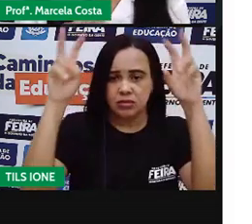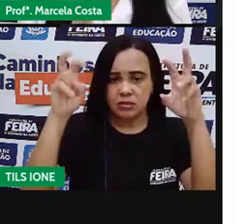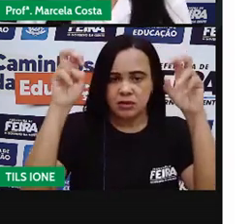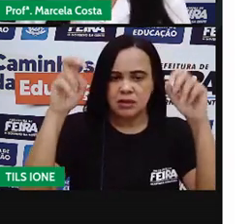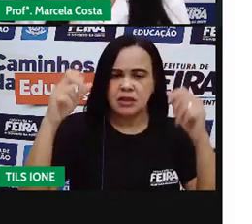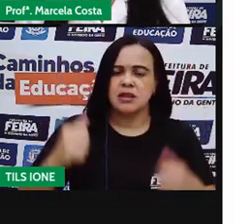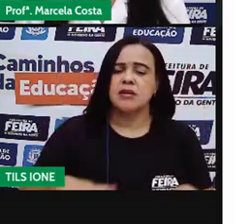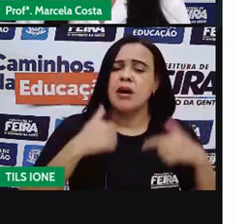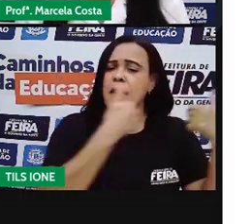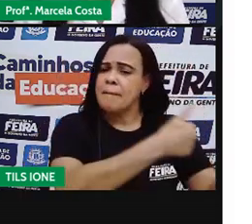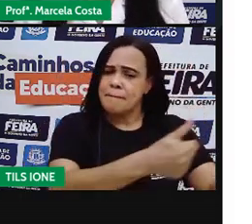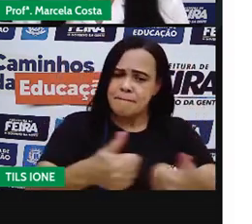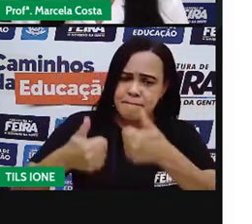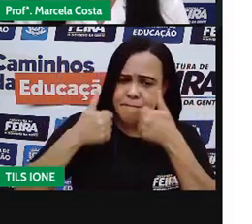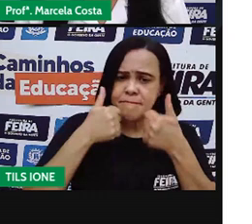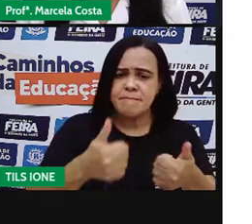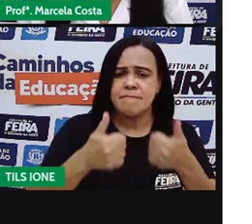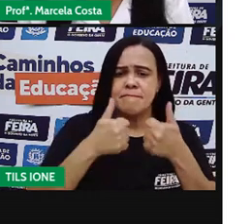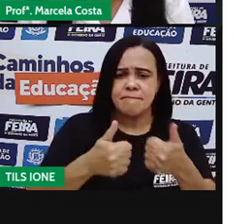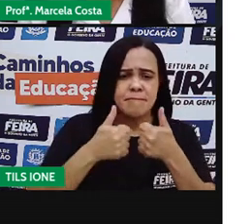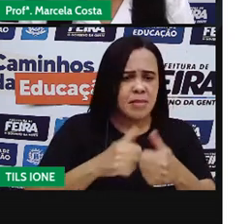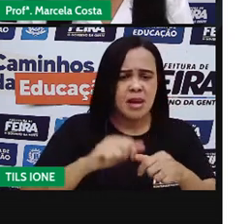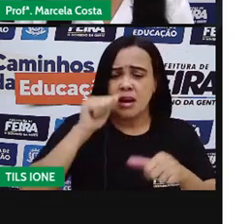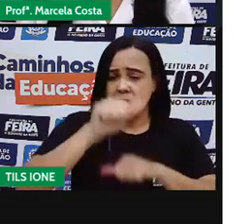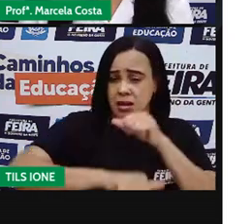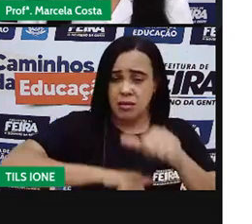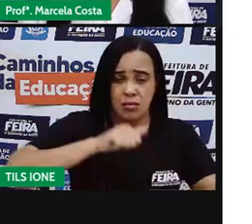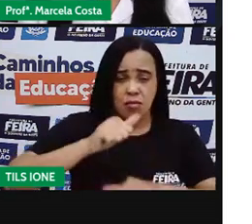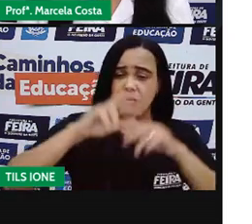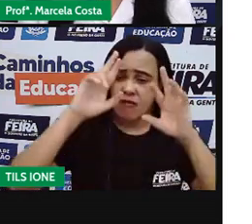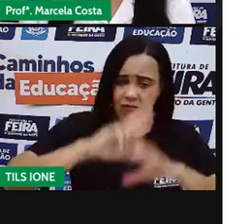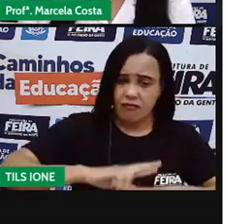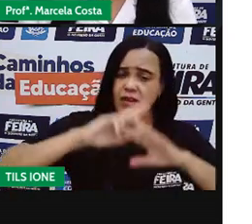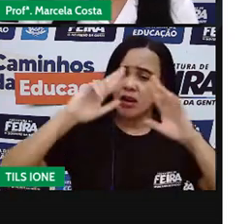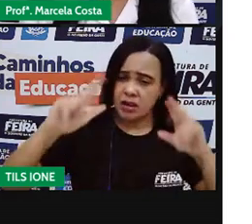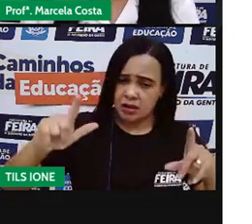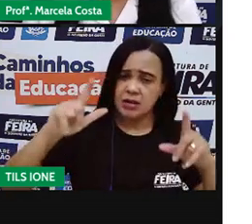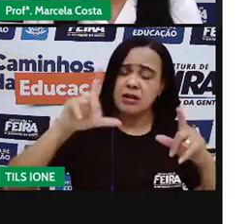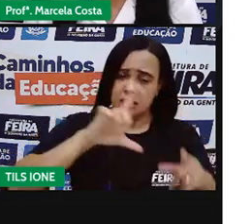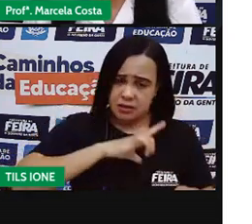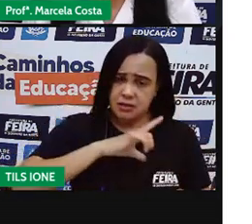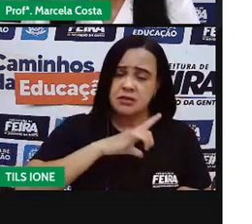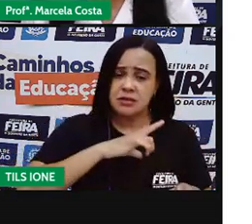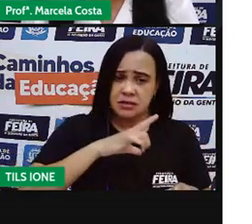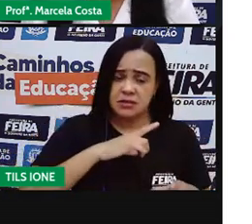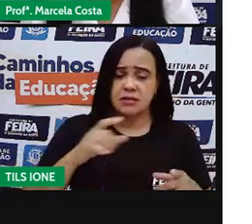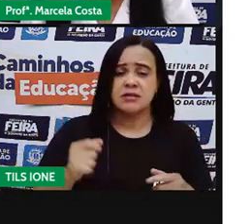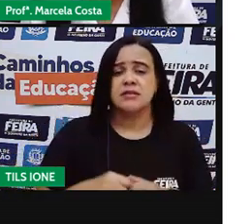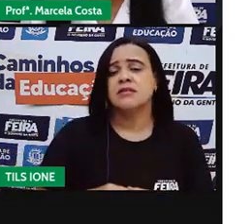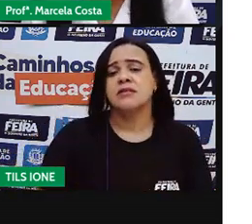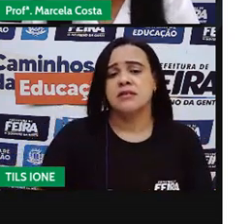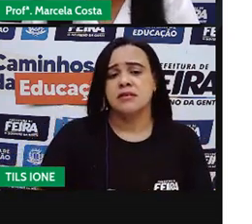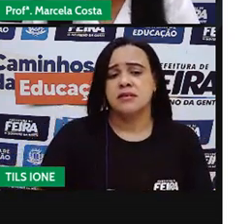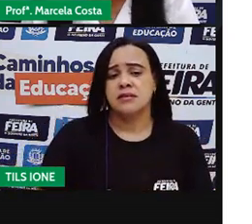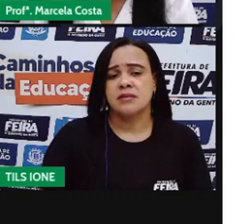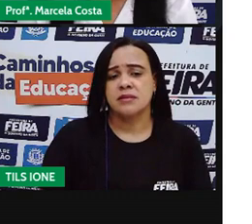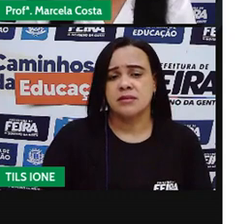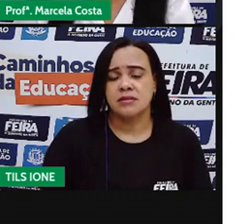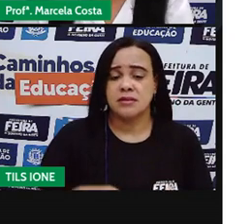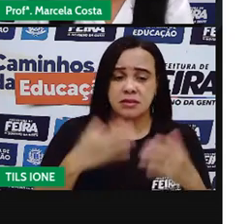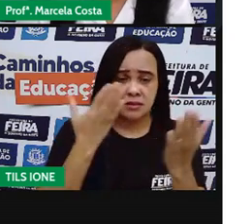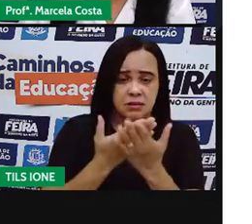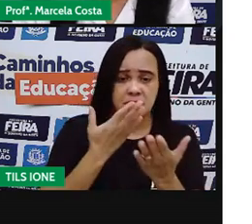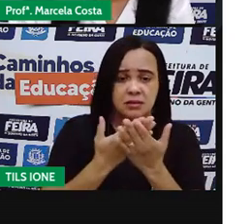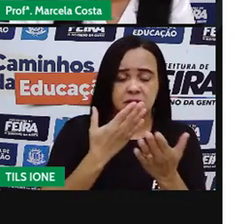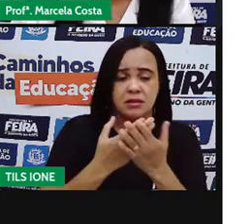gente já viu ele em outra aula e a gente vai retomar esse livro hoje durante essa aula,